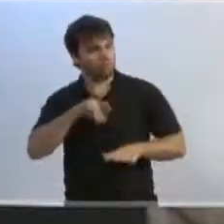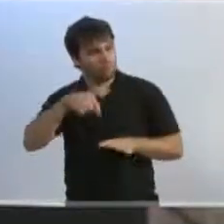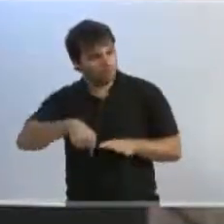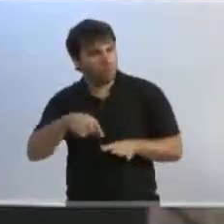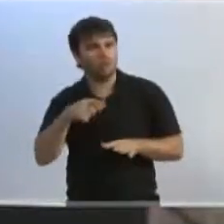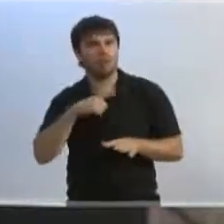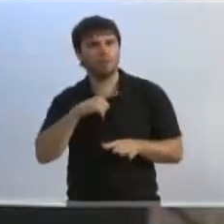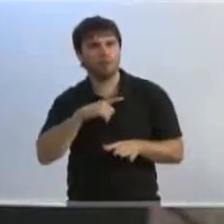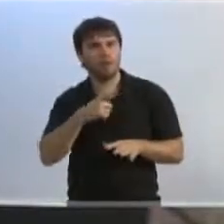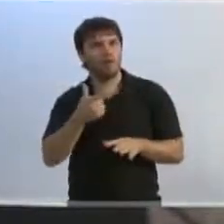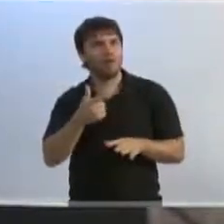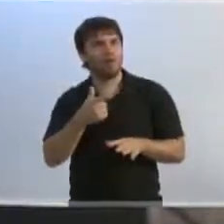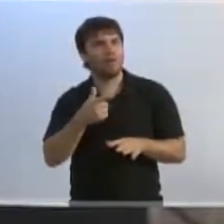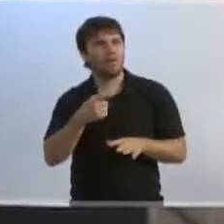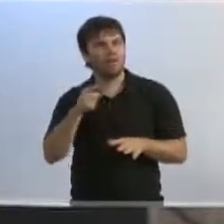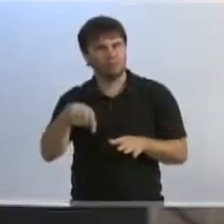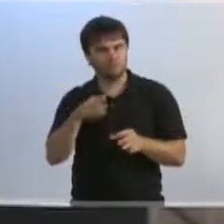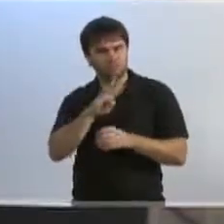cartão,